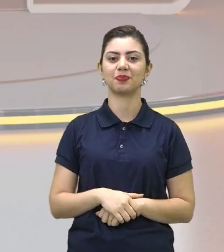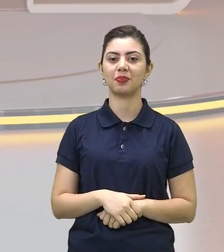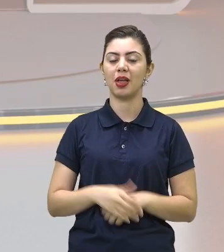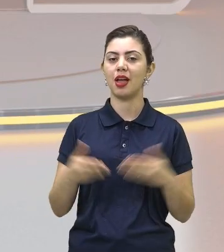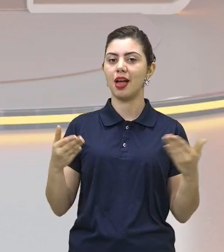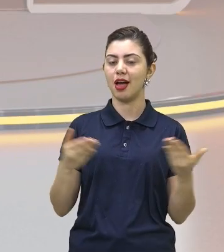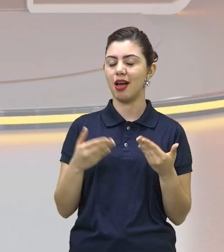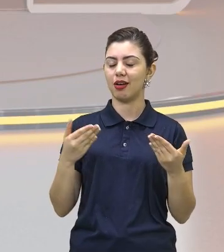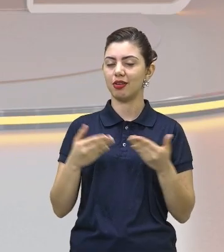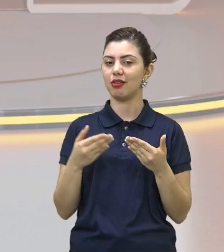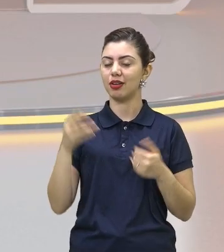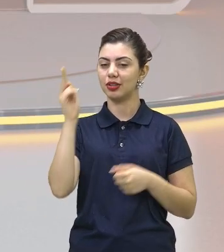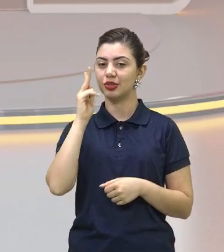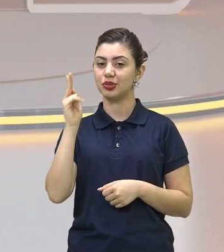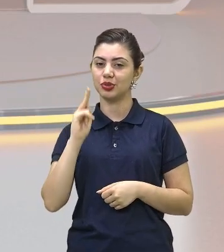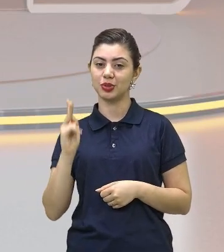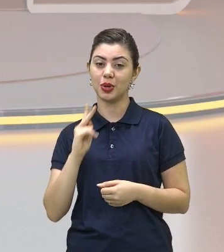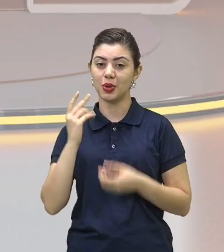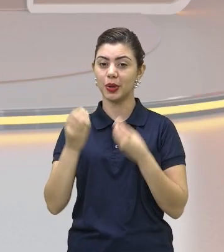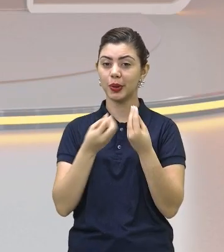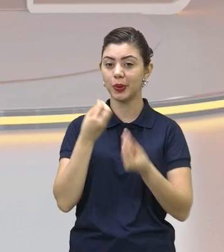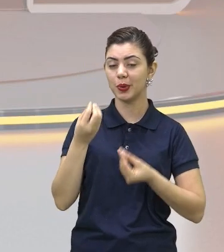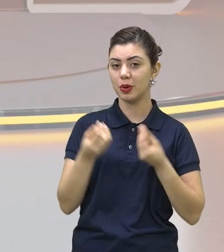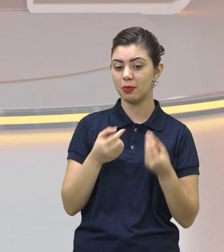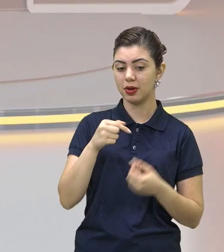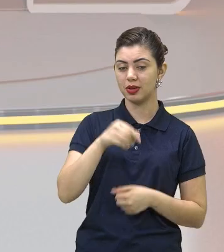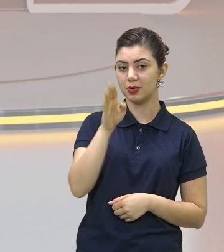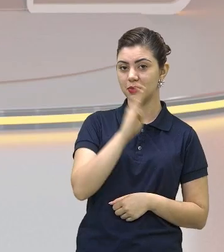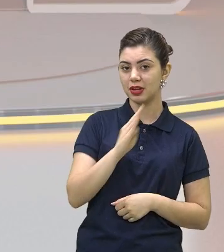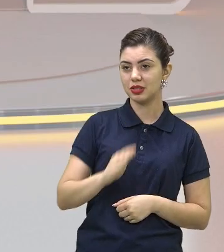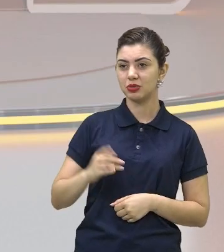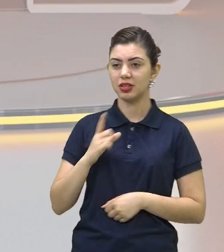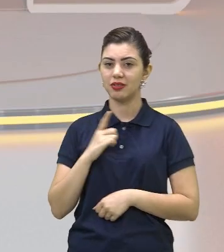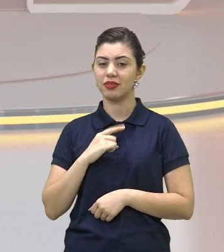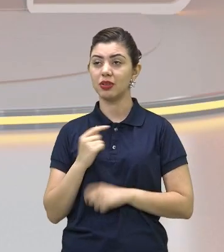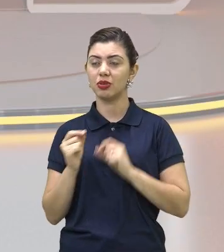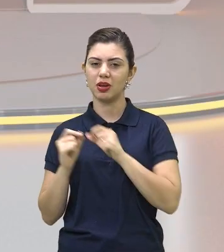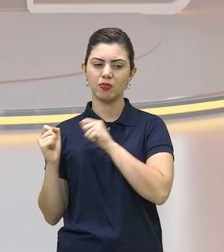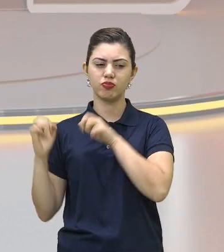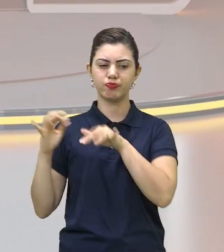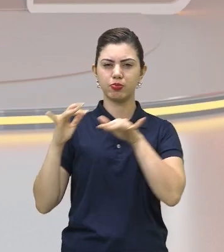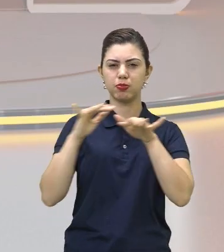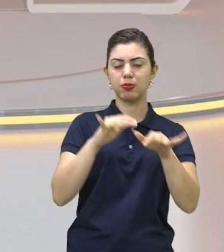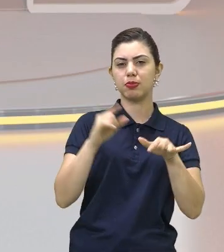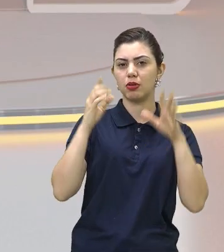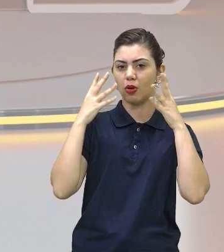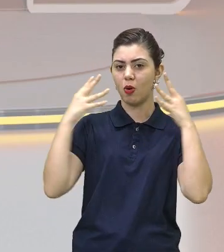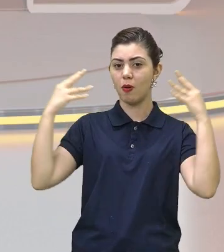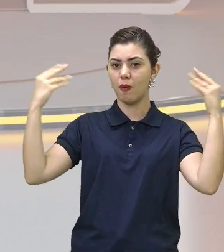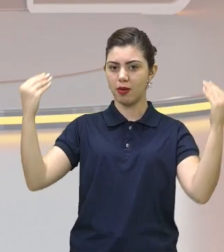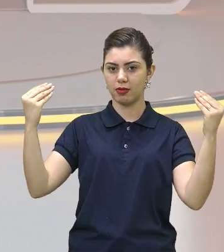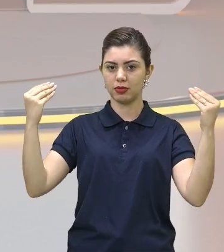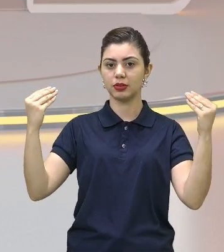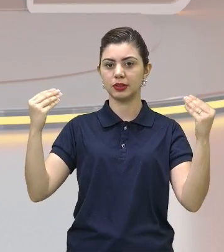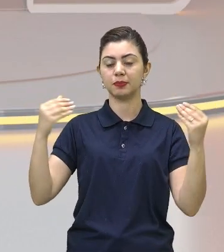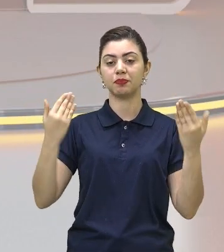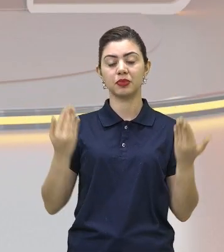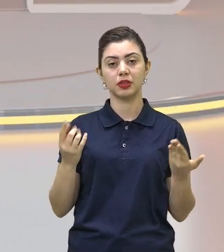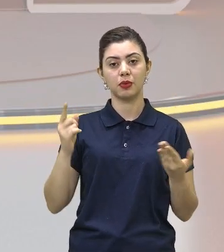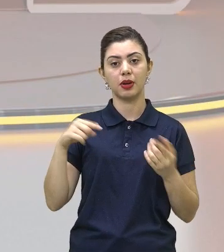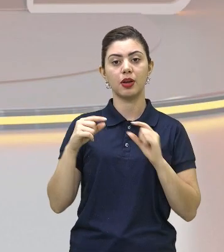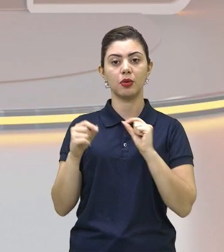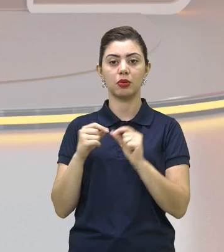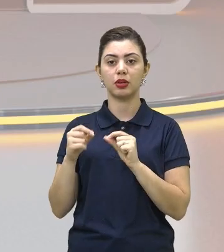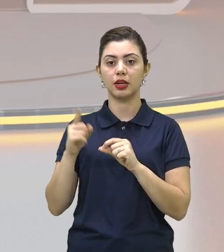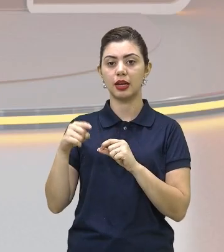histórico agora desse Brasil que foi invadido, então, aí pelos holandeses, tá? A Holanda, ele era um